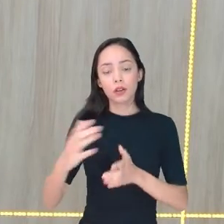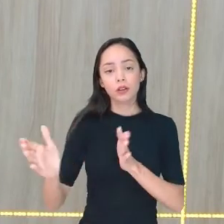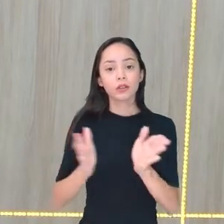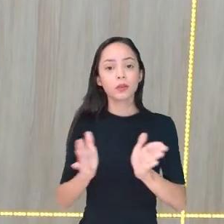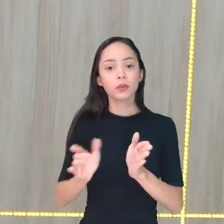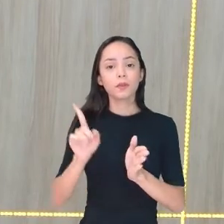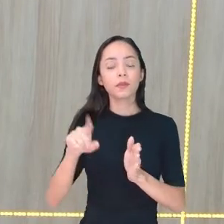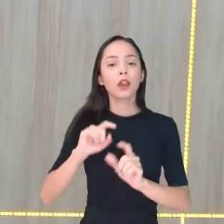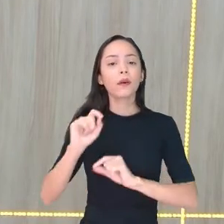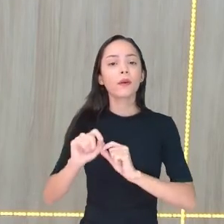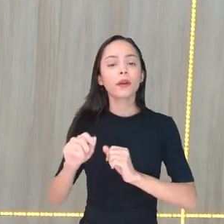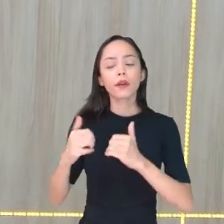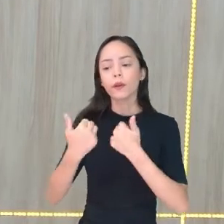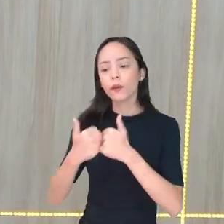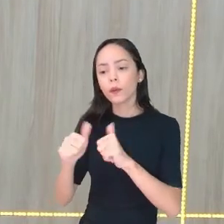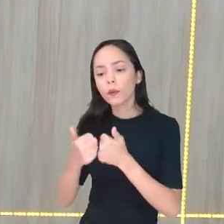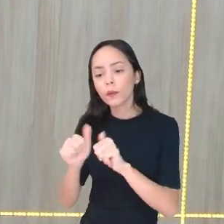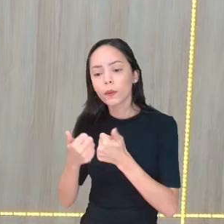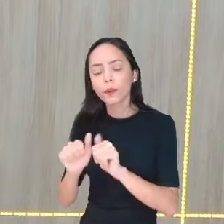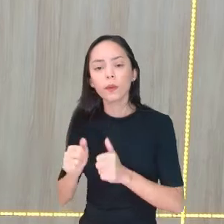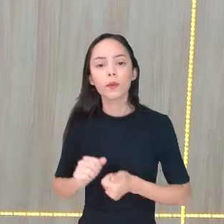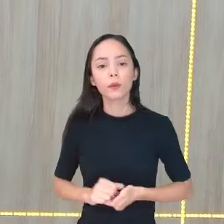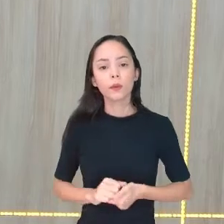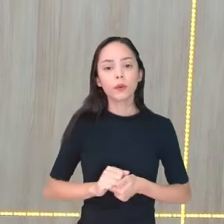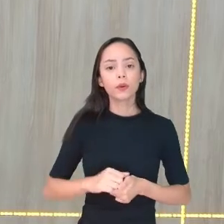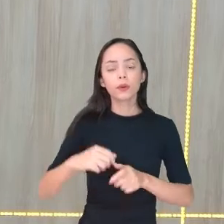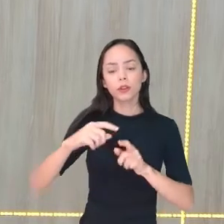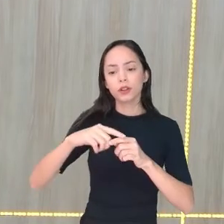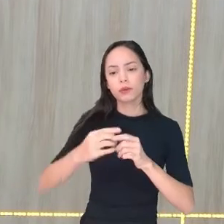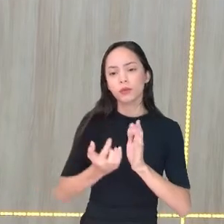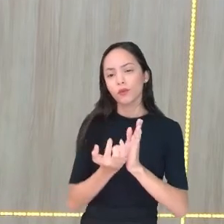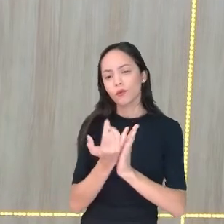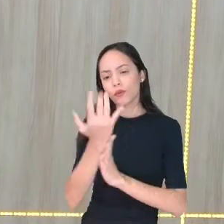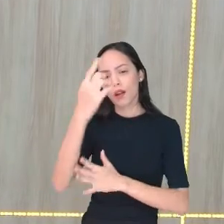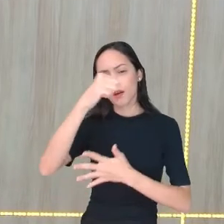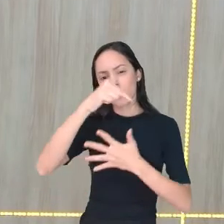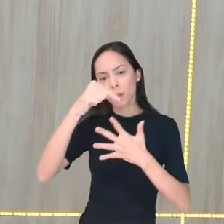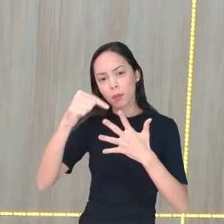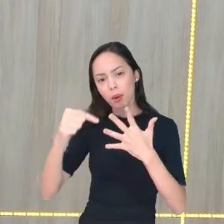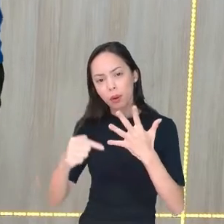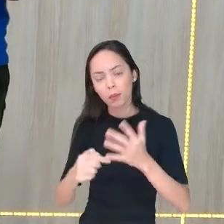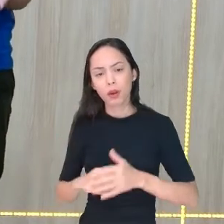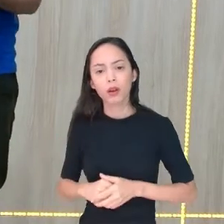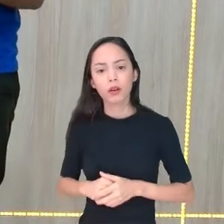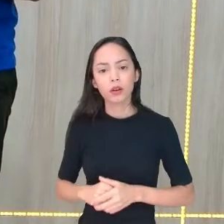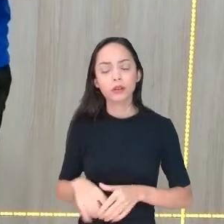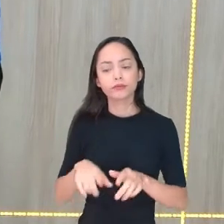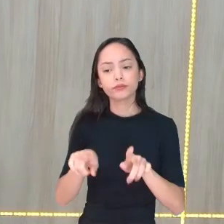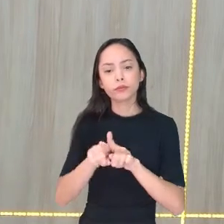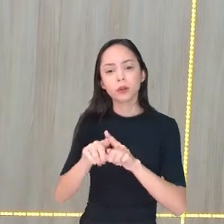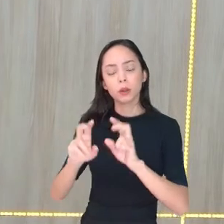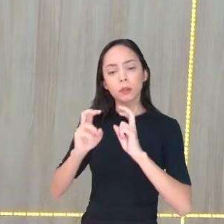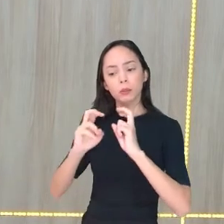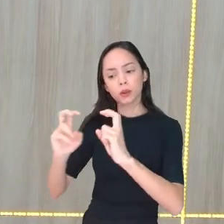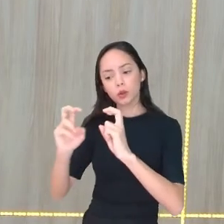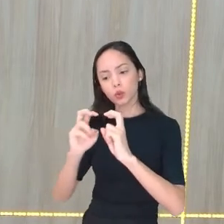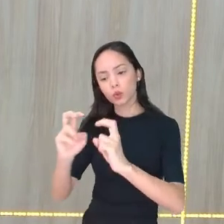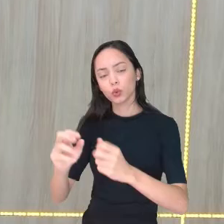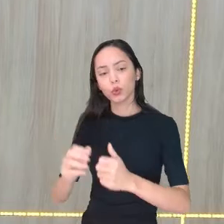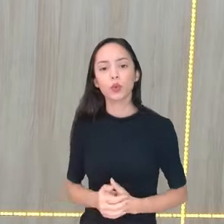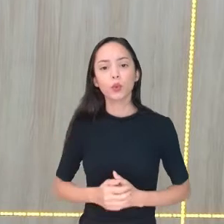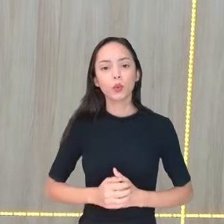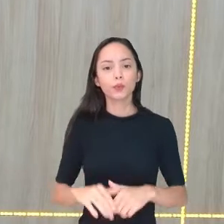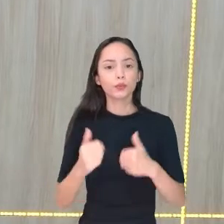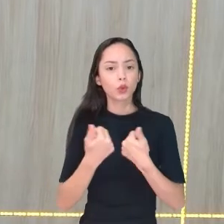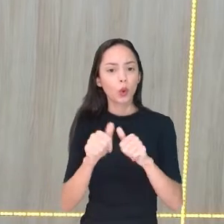quê? Linha de ônibus, né, variada para vários lugares, a gente ter acesso a metrô, a gente ter ônibus